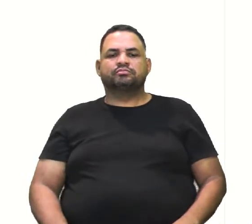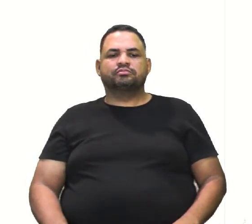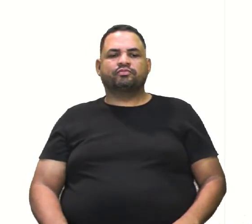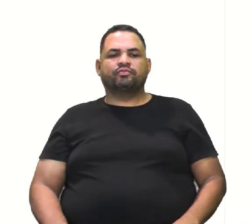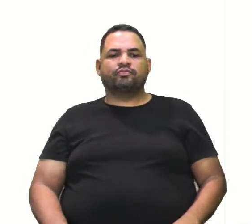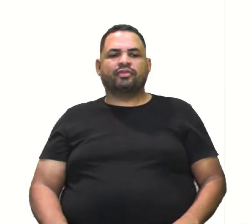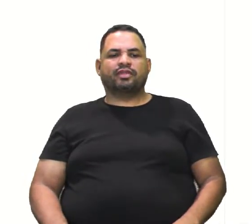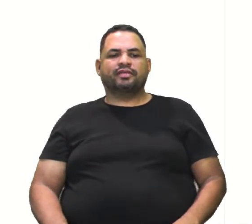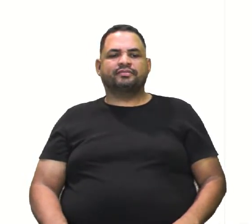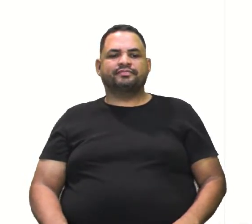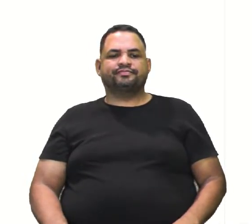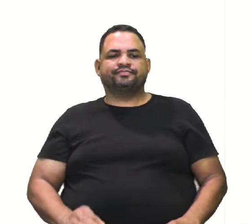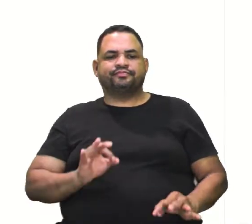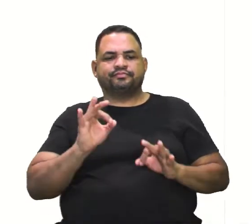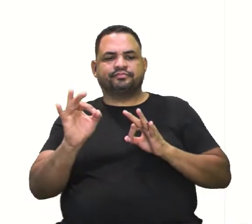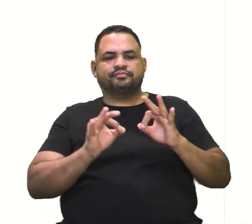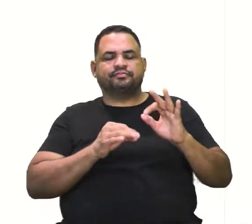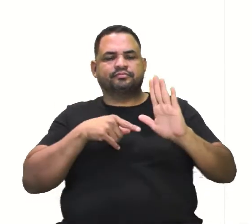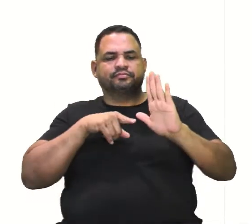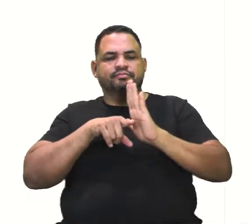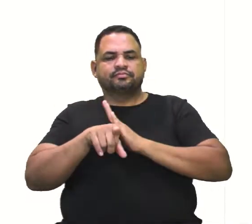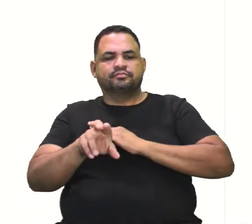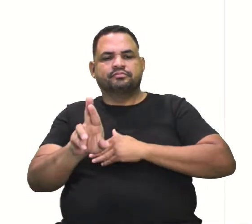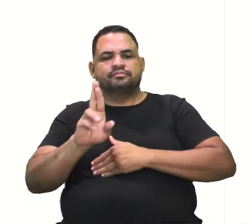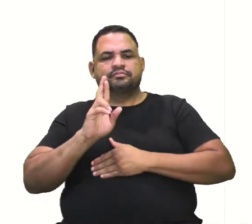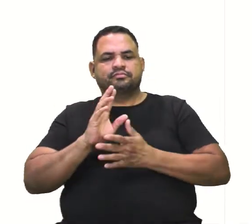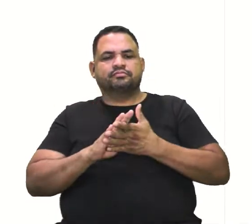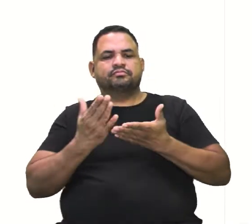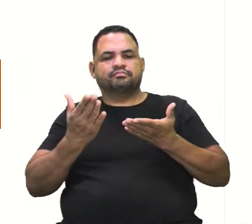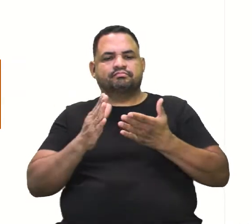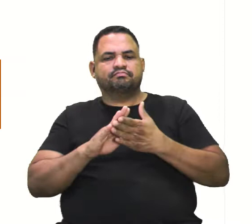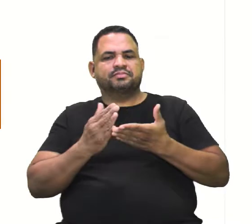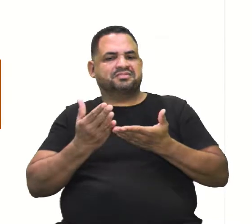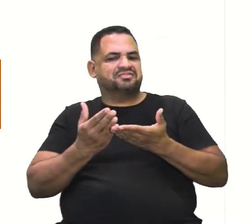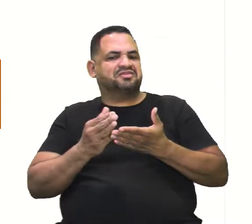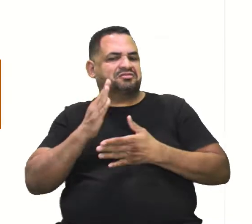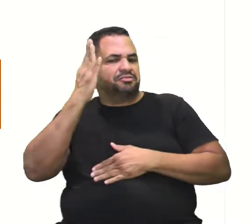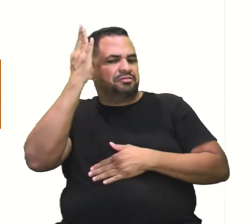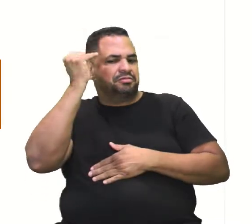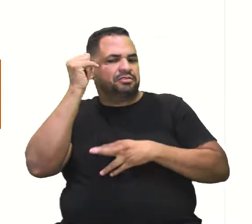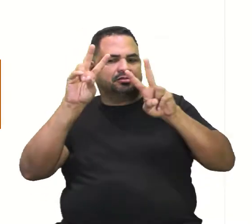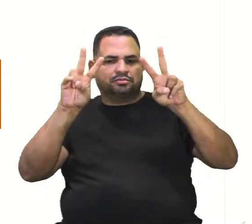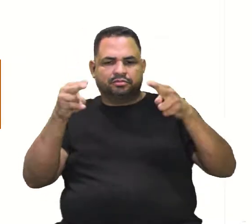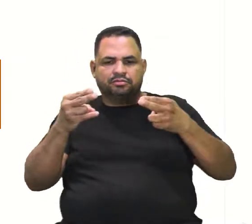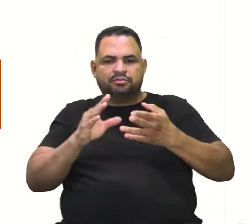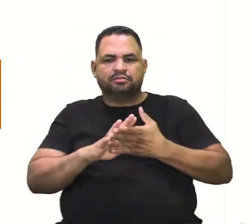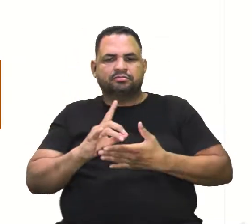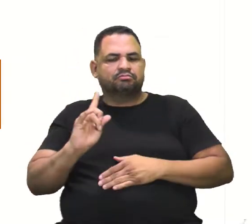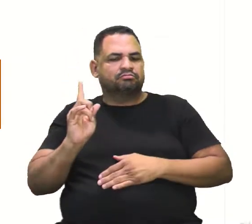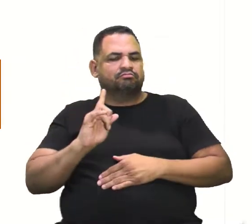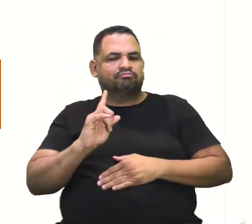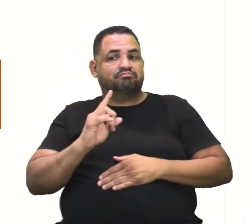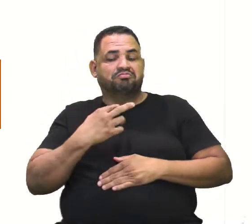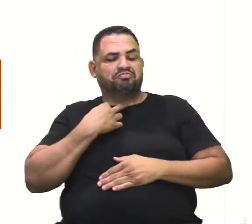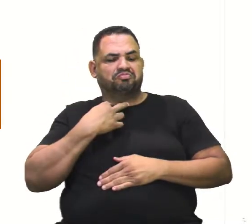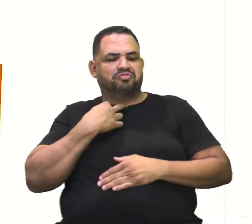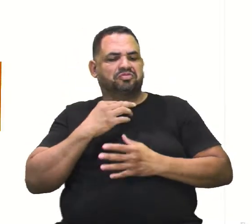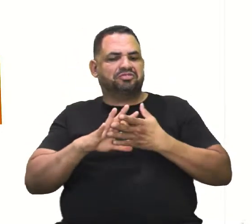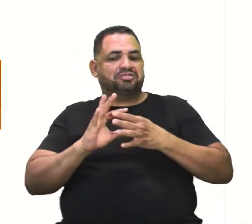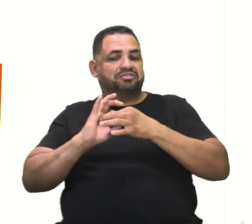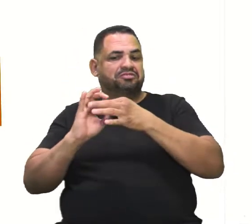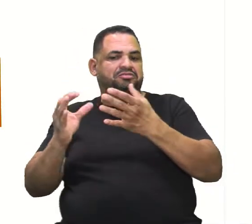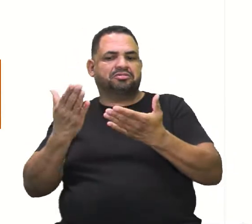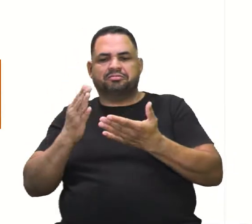Isso mesmo, né? Preparamos um quiz para você ficar fera no assunto. Não deixe de